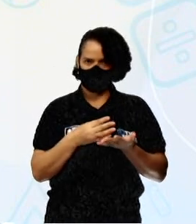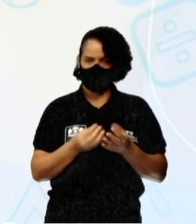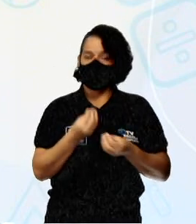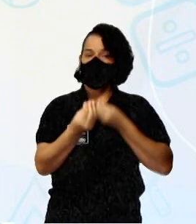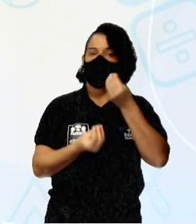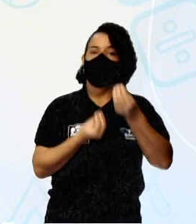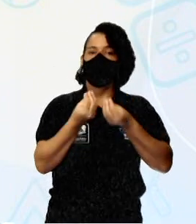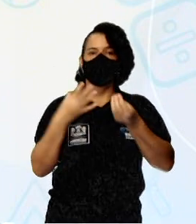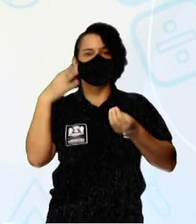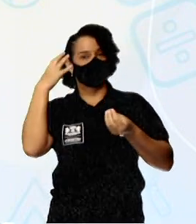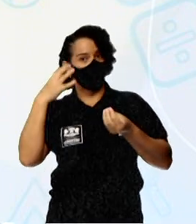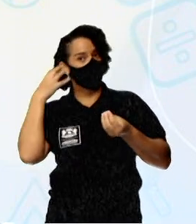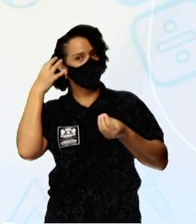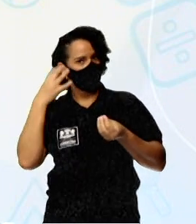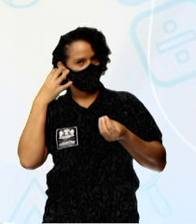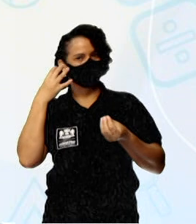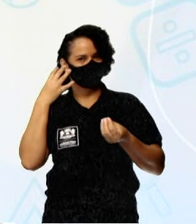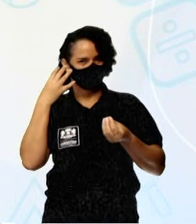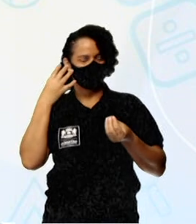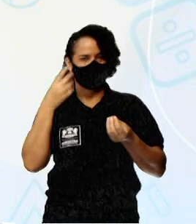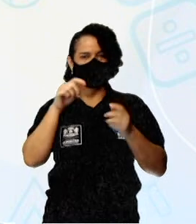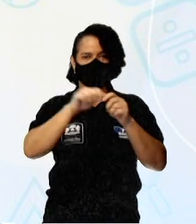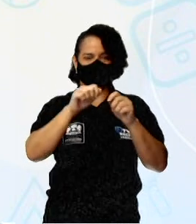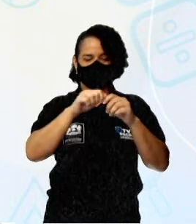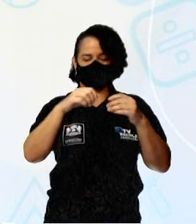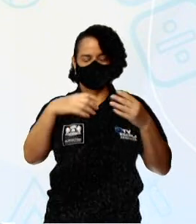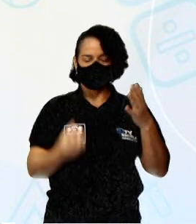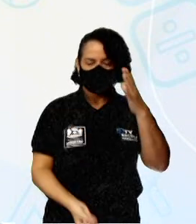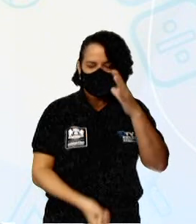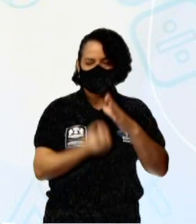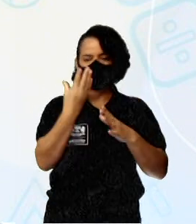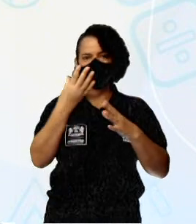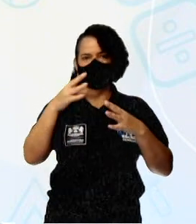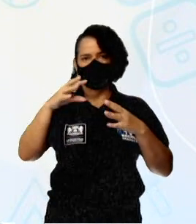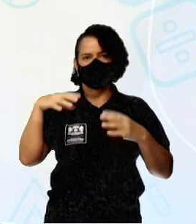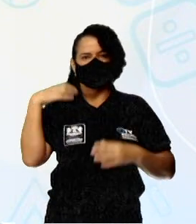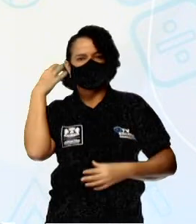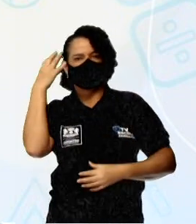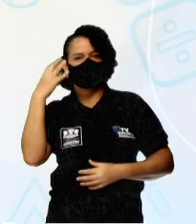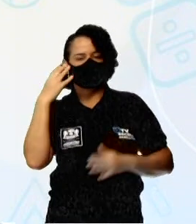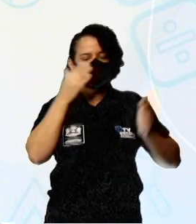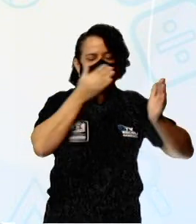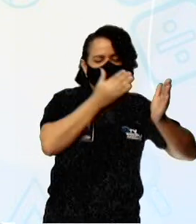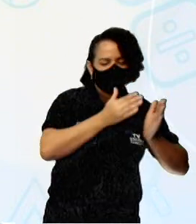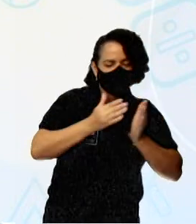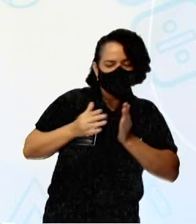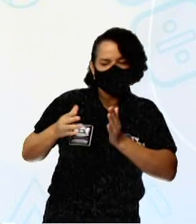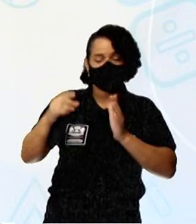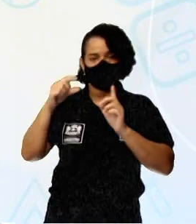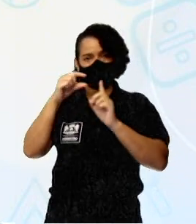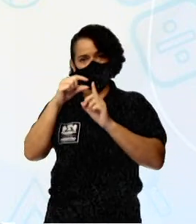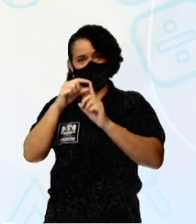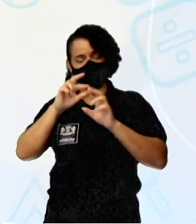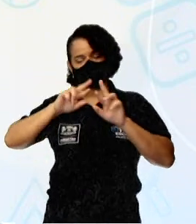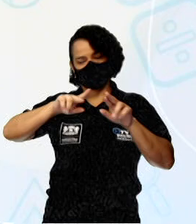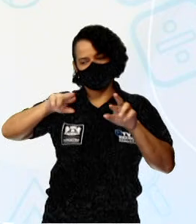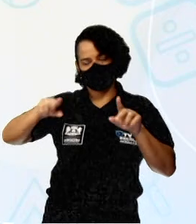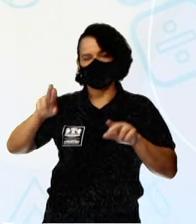é você criar melodias e trechos musicados com palavras diferentes, utilizando sempre o número de